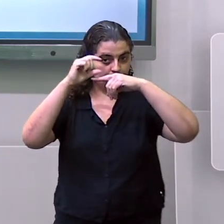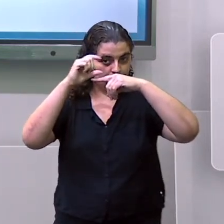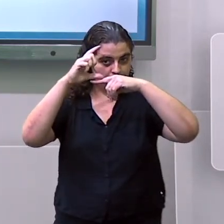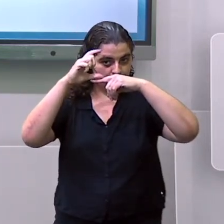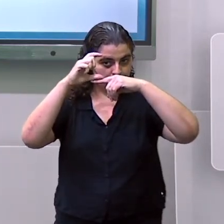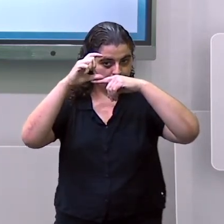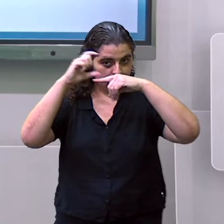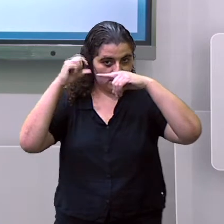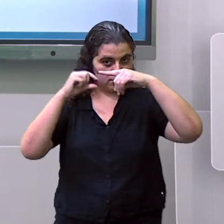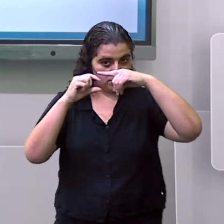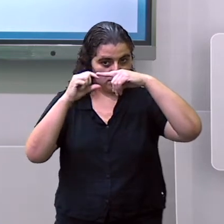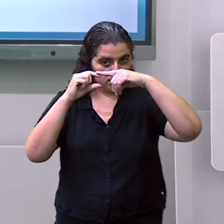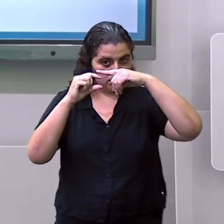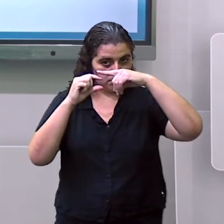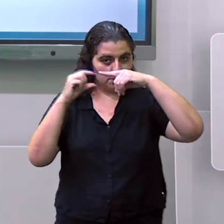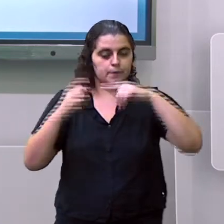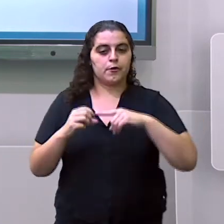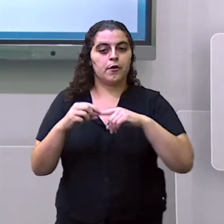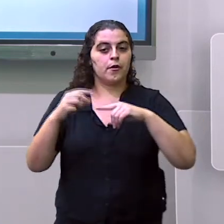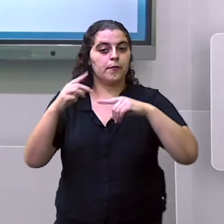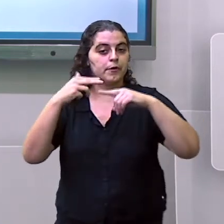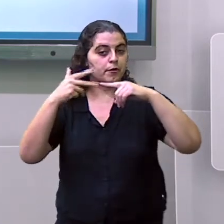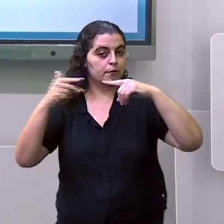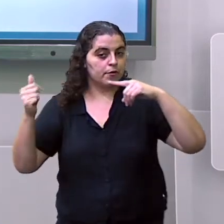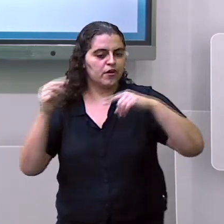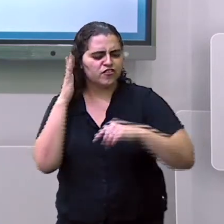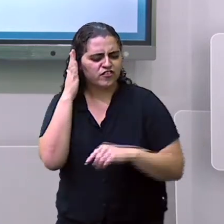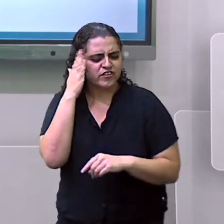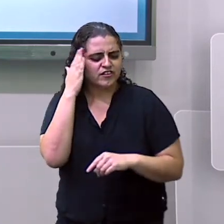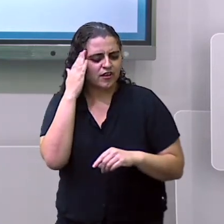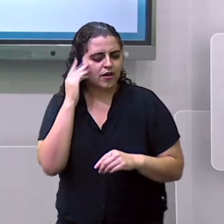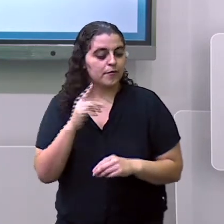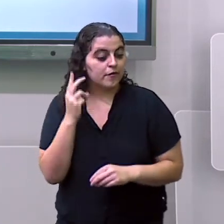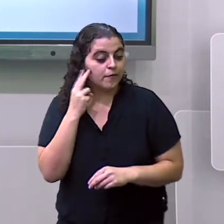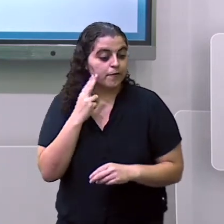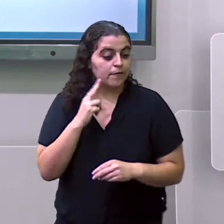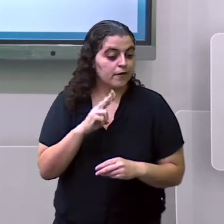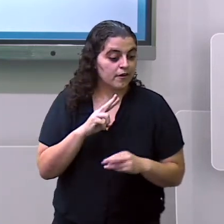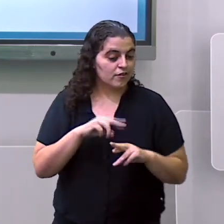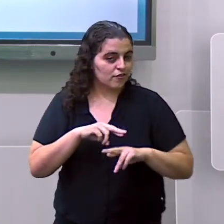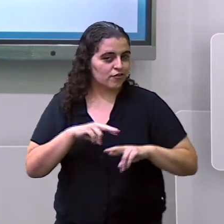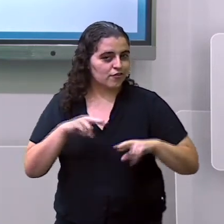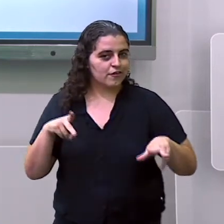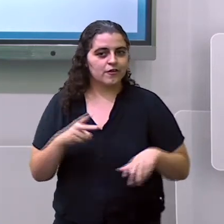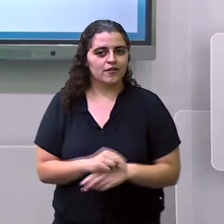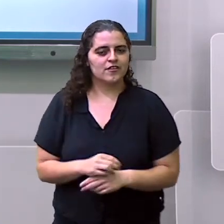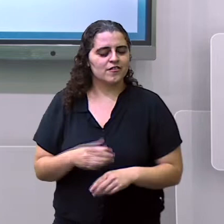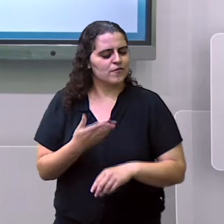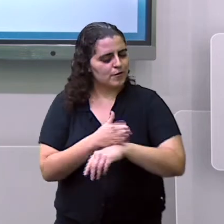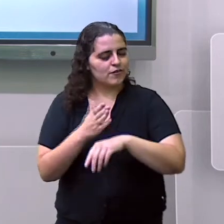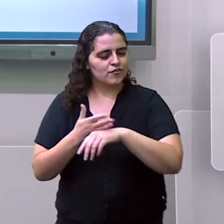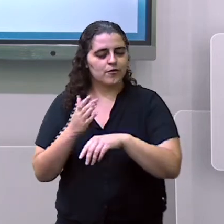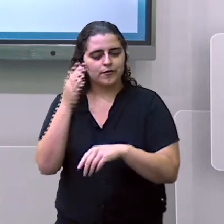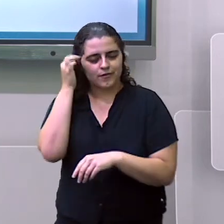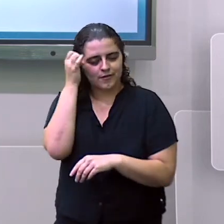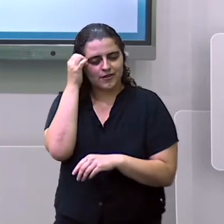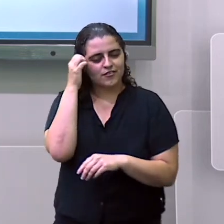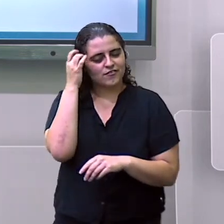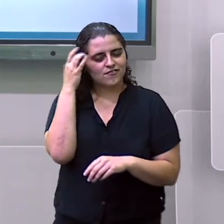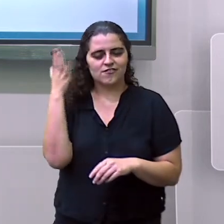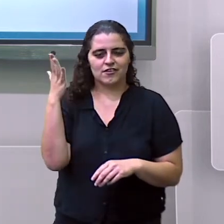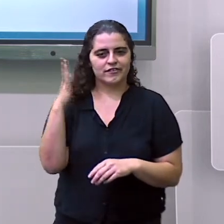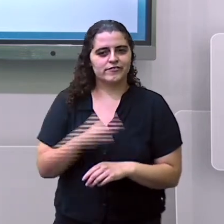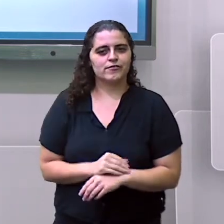conseguimos identificá-las uma através da outra, e aí a gente vai trabalhar aqui com alguns exercícios para que vocês